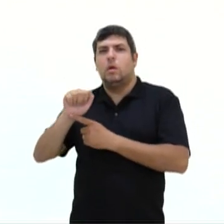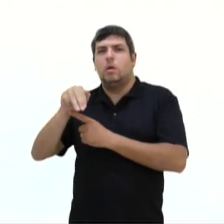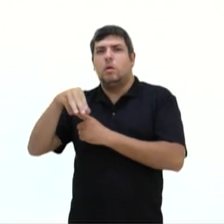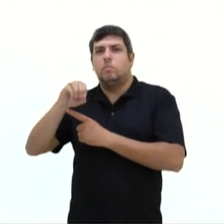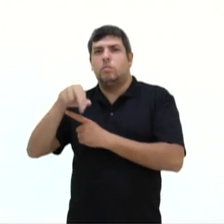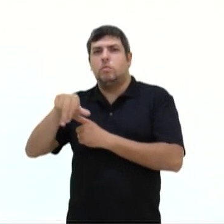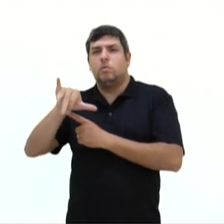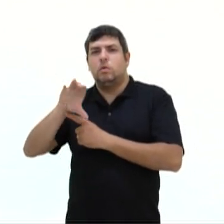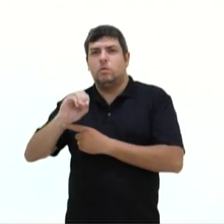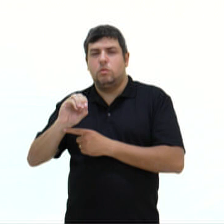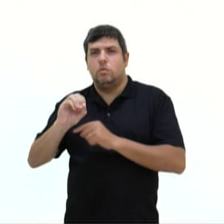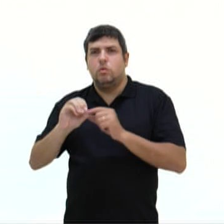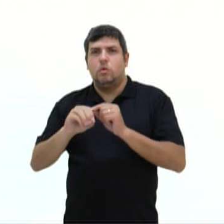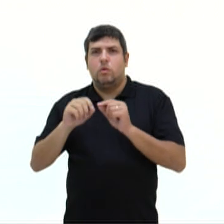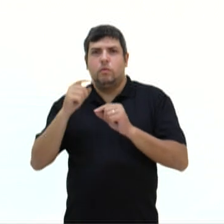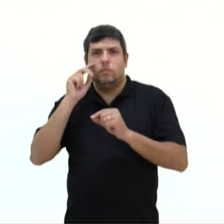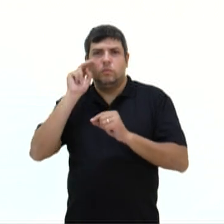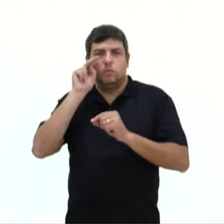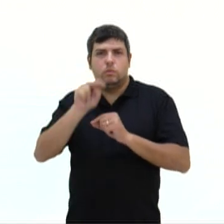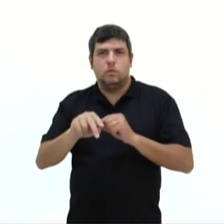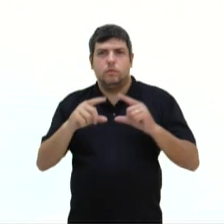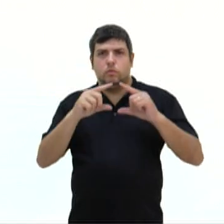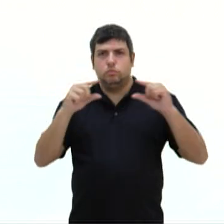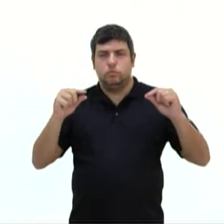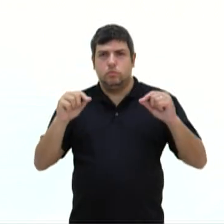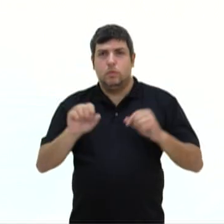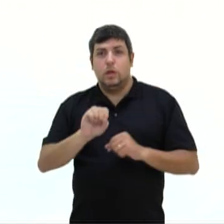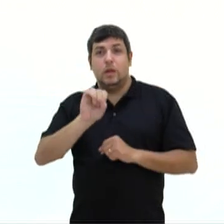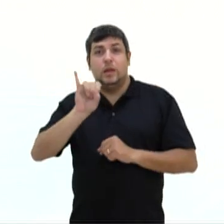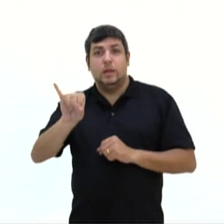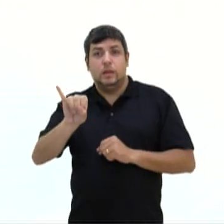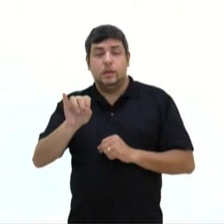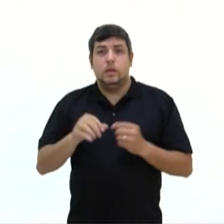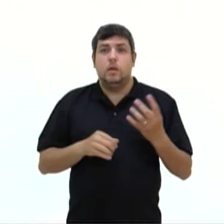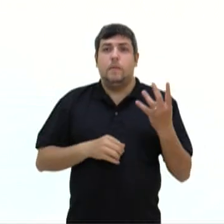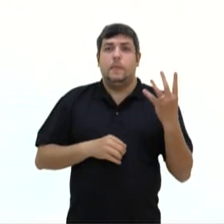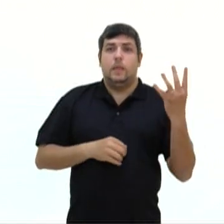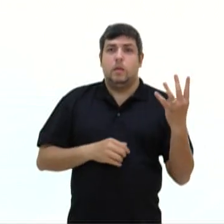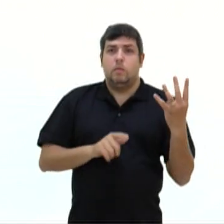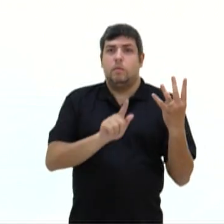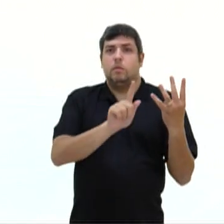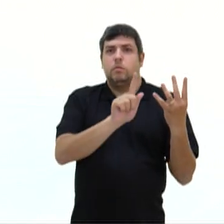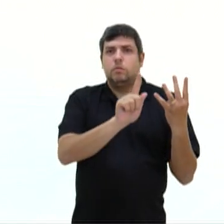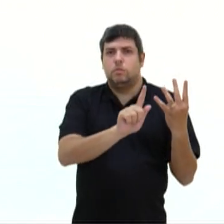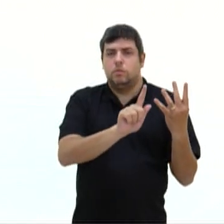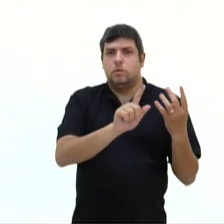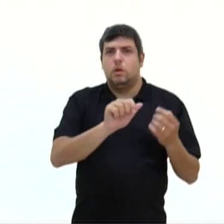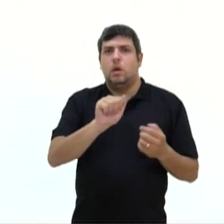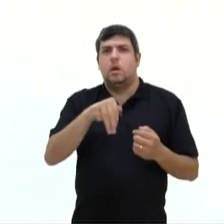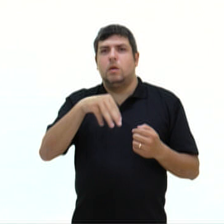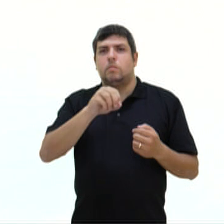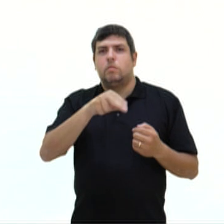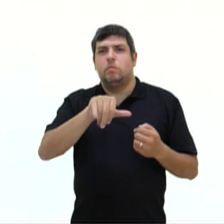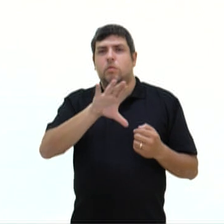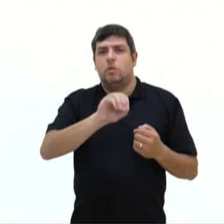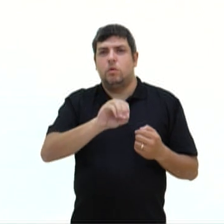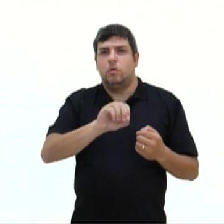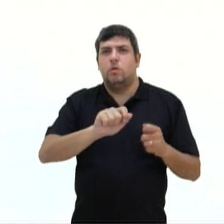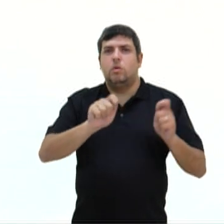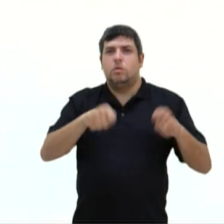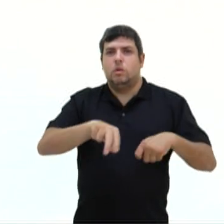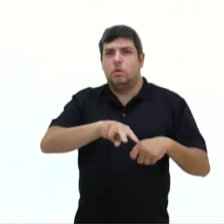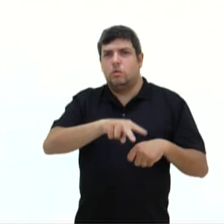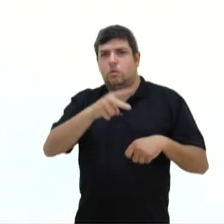NH4NO3, conforme mostra a reação a seguir. Se 4 gramas, tá, do nitrato de amônio obtivemos 2 gramas do